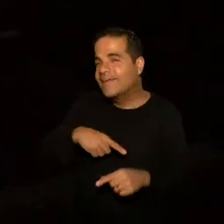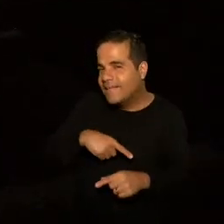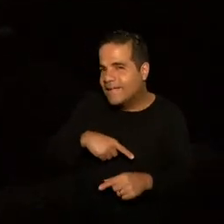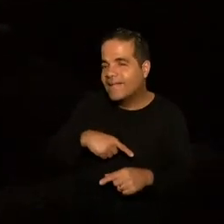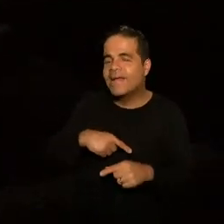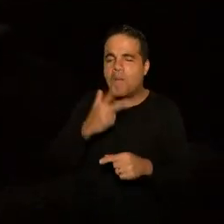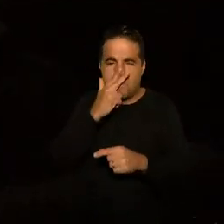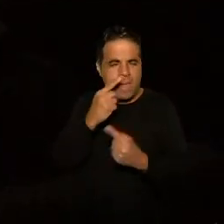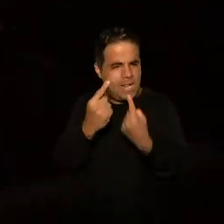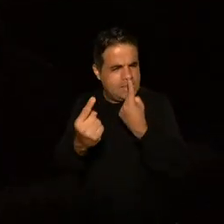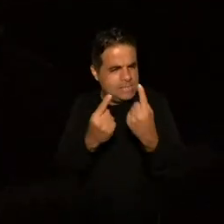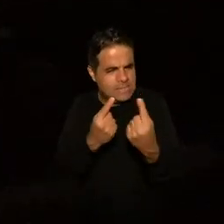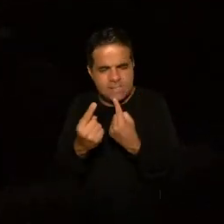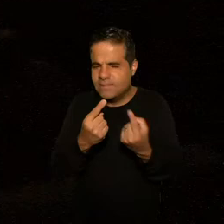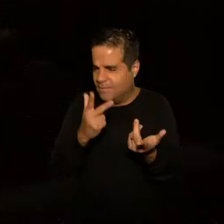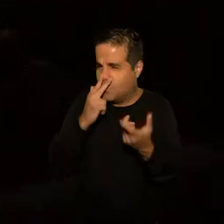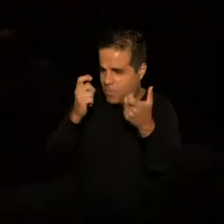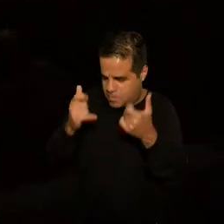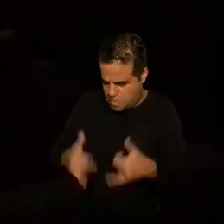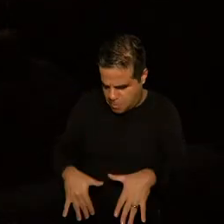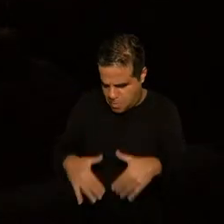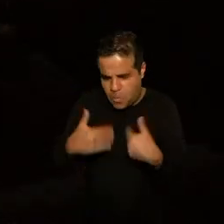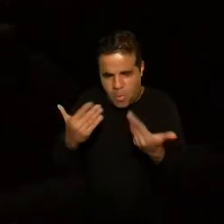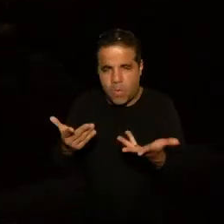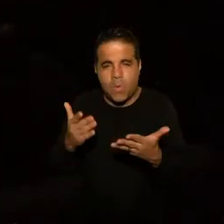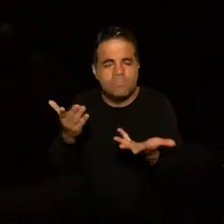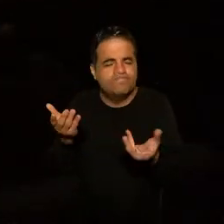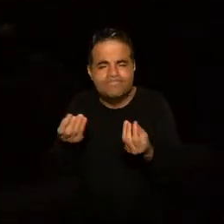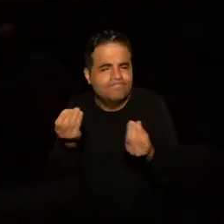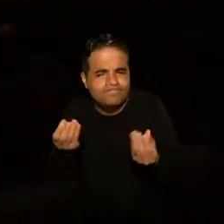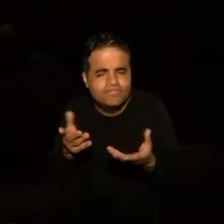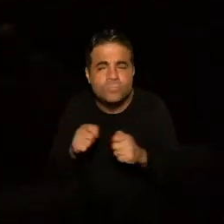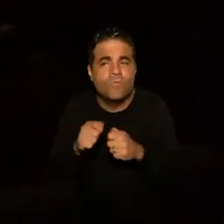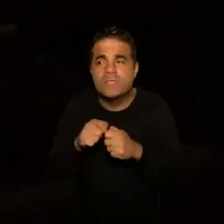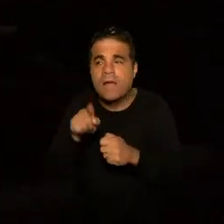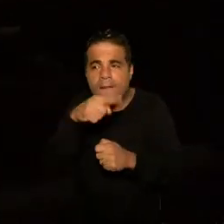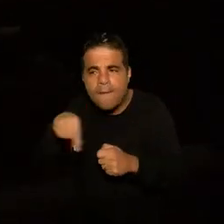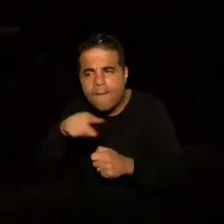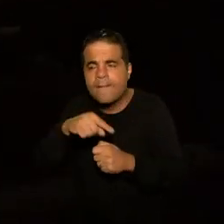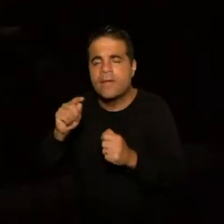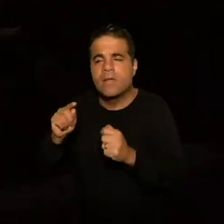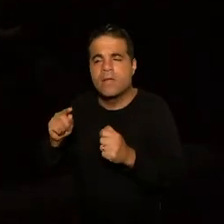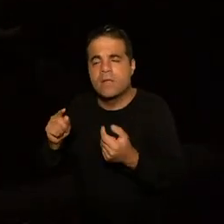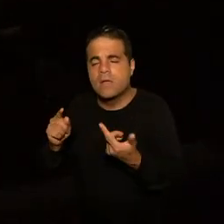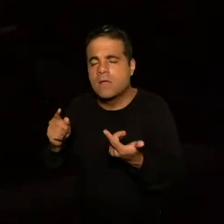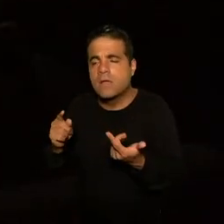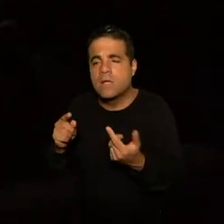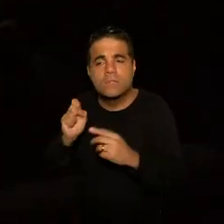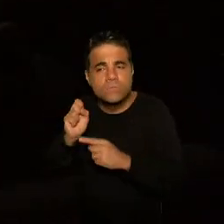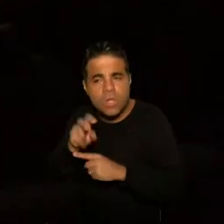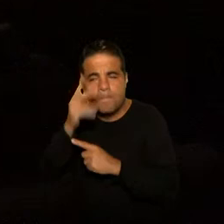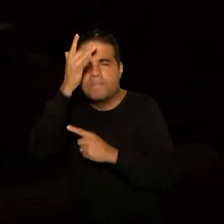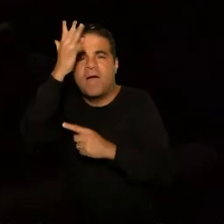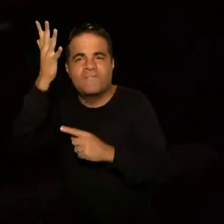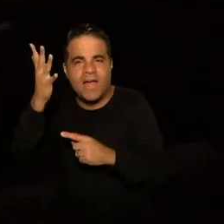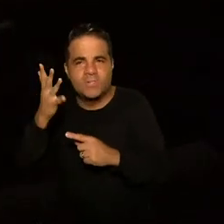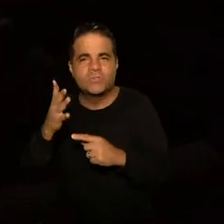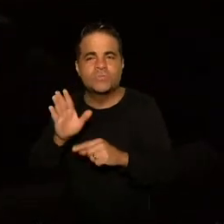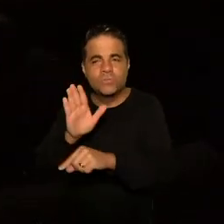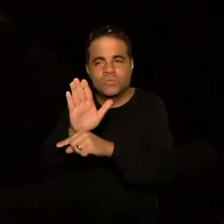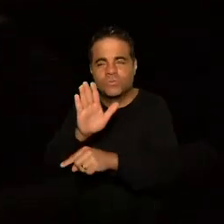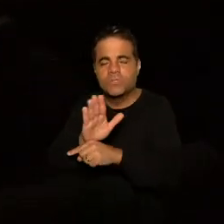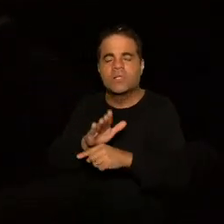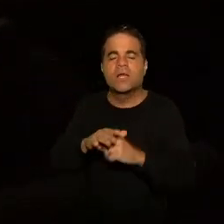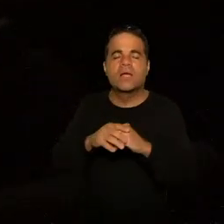via de Mão Dupla como você comentou também como fazer com que isso seja mais fácil de acontecer